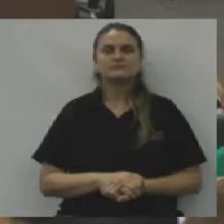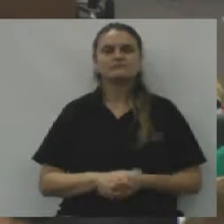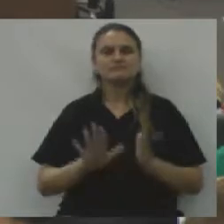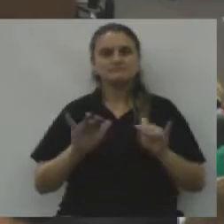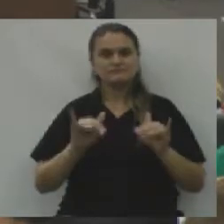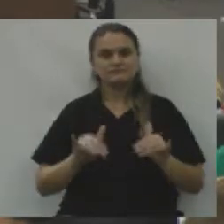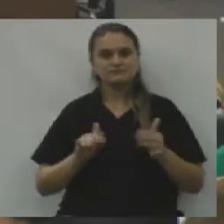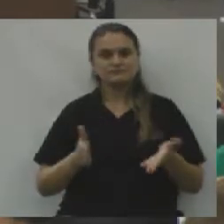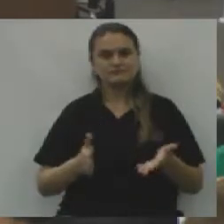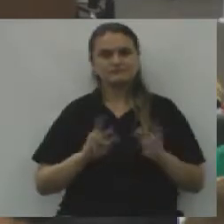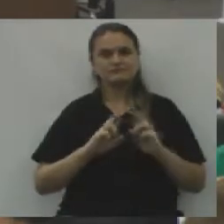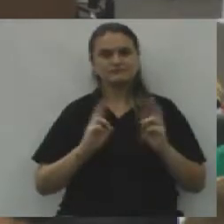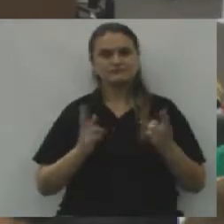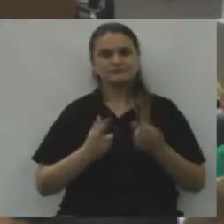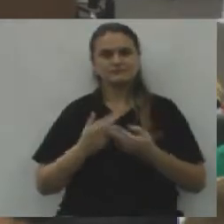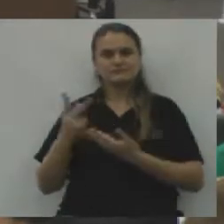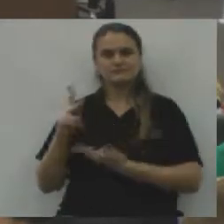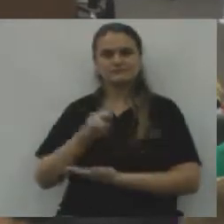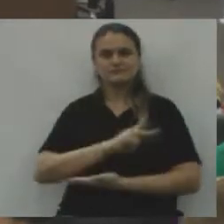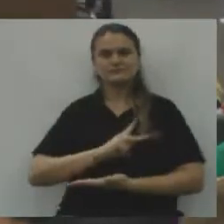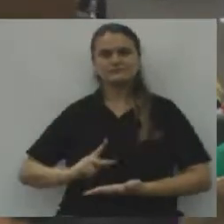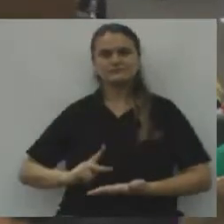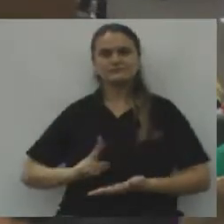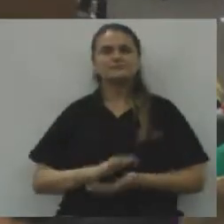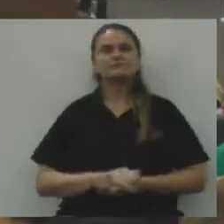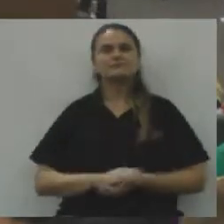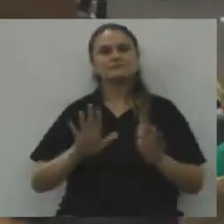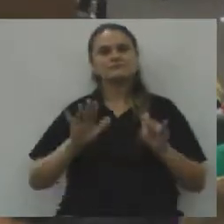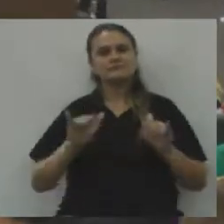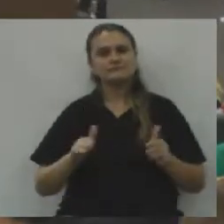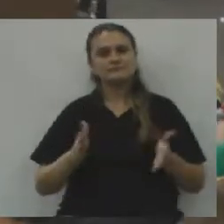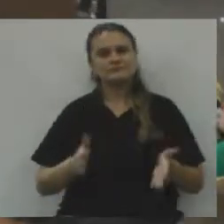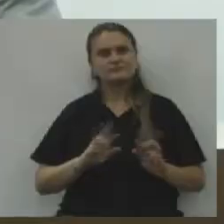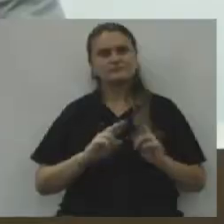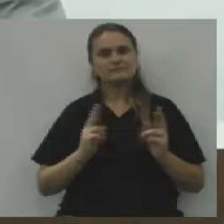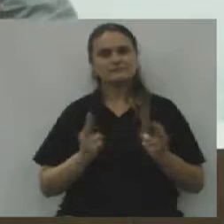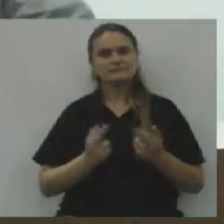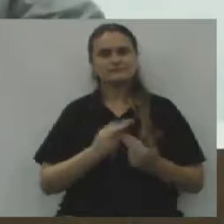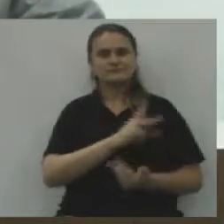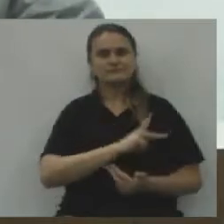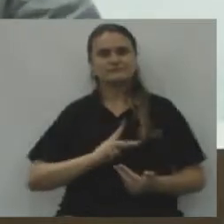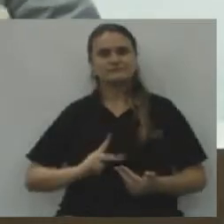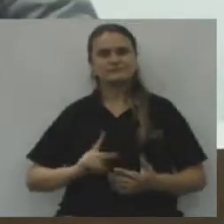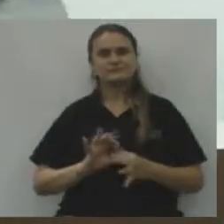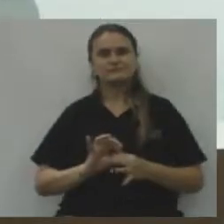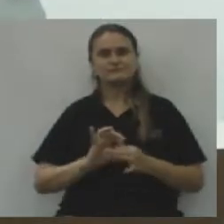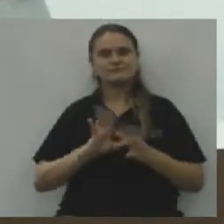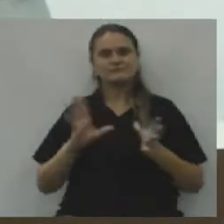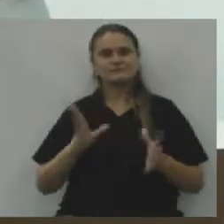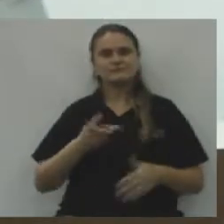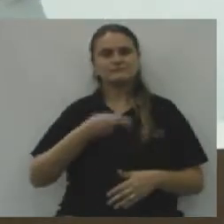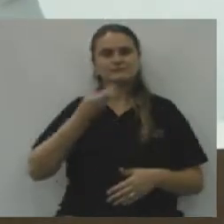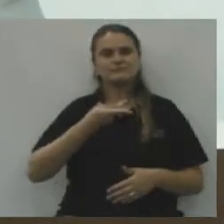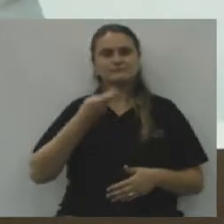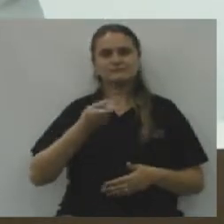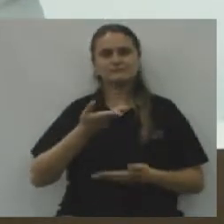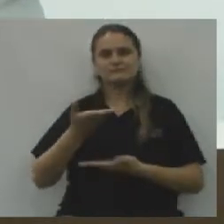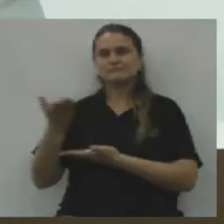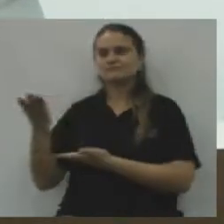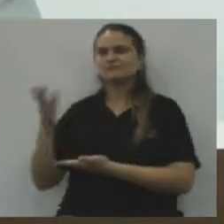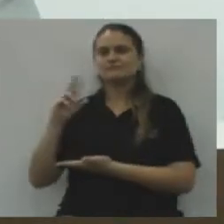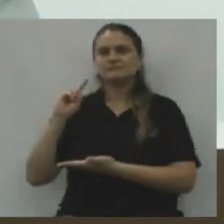Fim da ordem do dia, senhor presidente. Fim da ordem do dia, então esta presidência deixa livre a